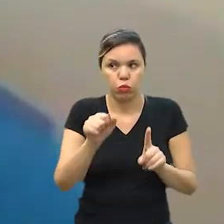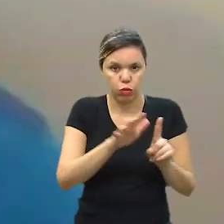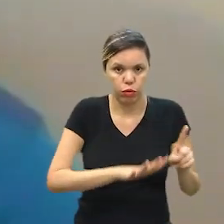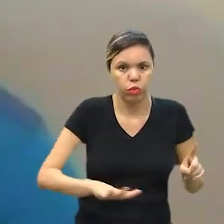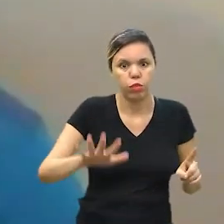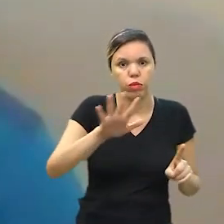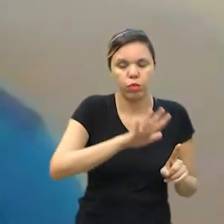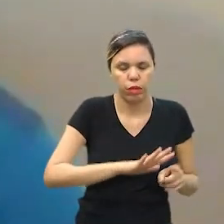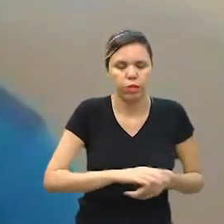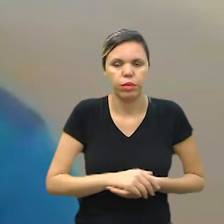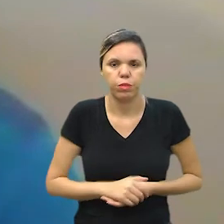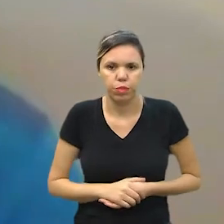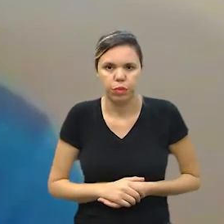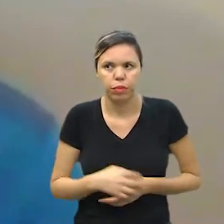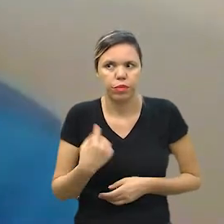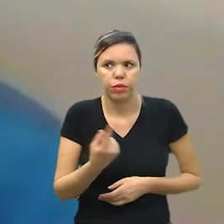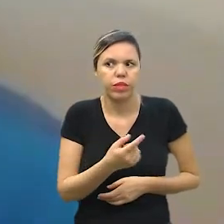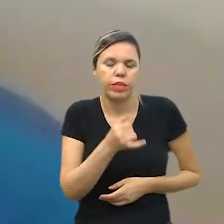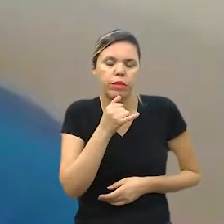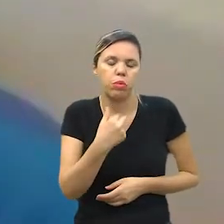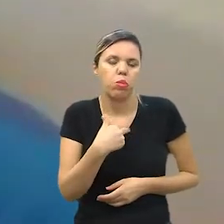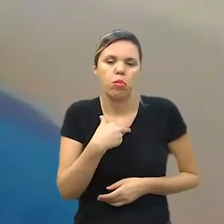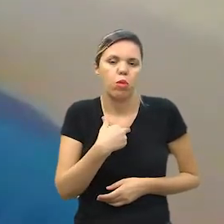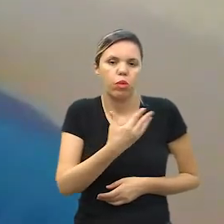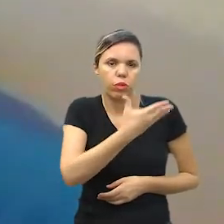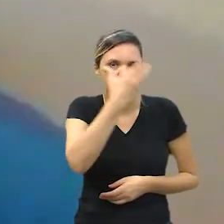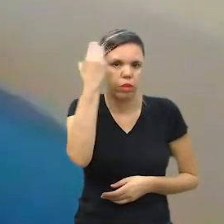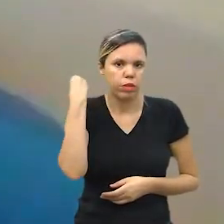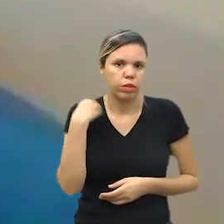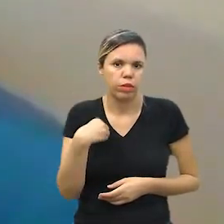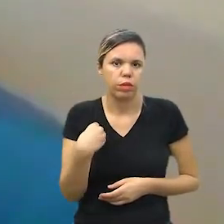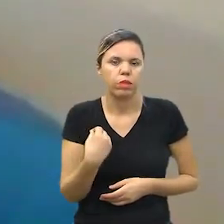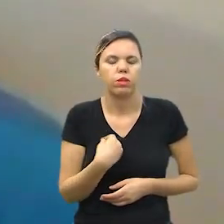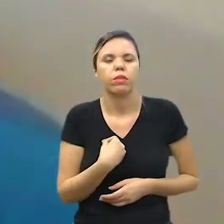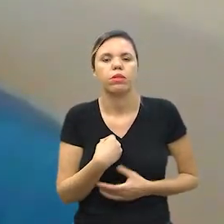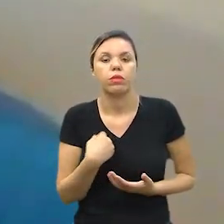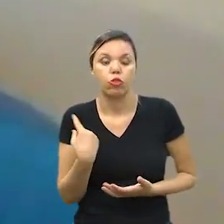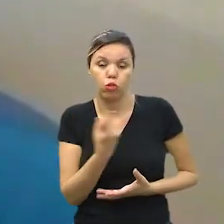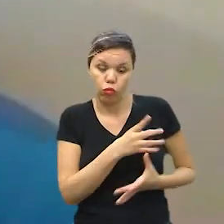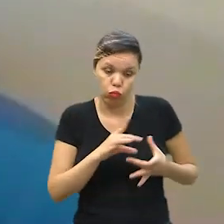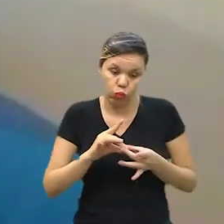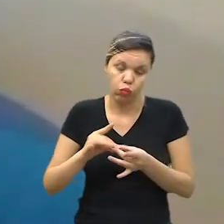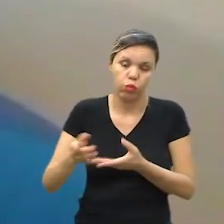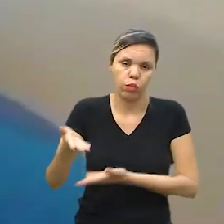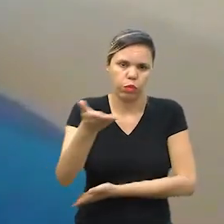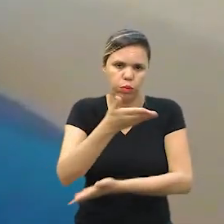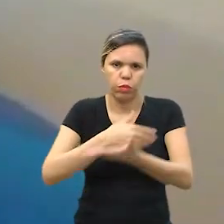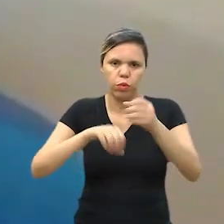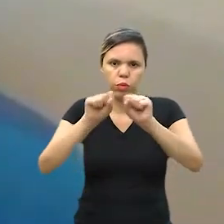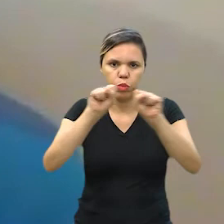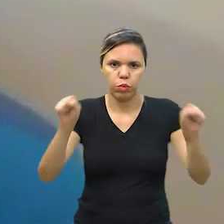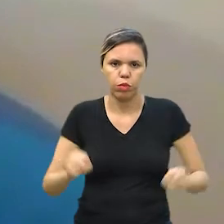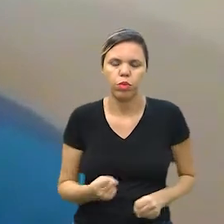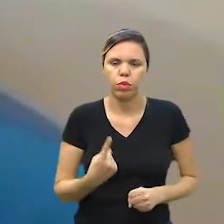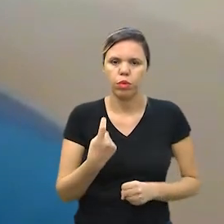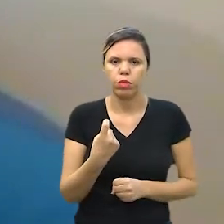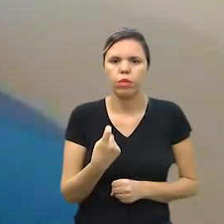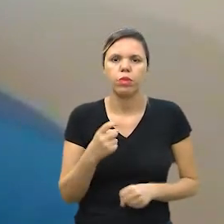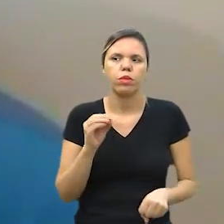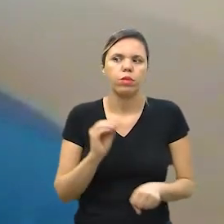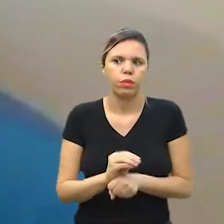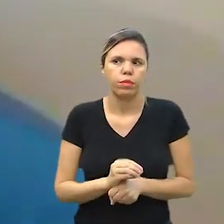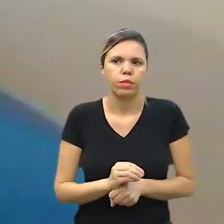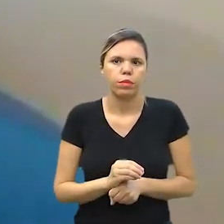na sociedade urbana, né? A gente não pode esquecer que somos um todo, né? Fazemos parte de um sistema único.